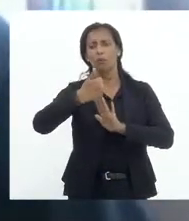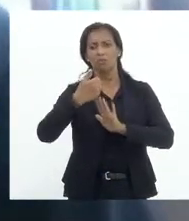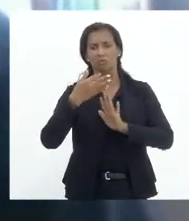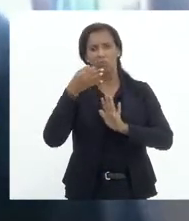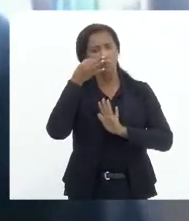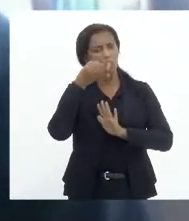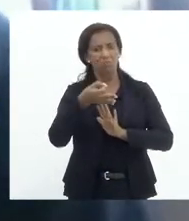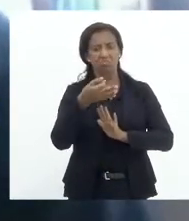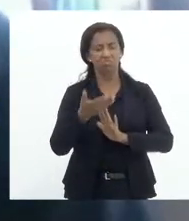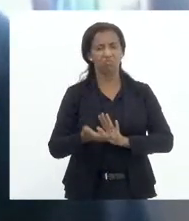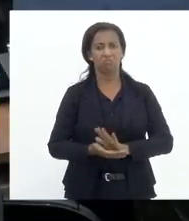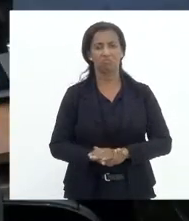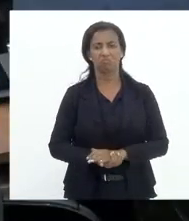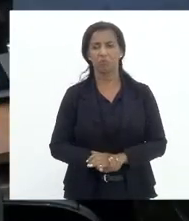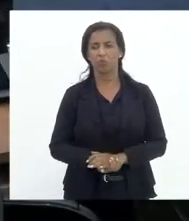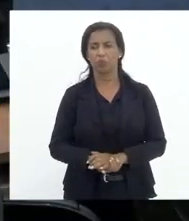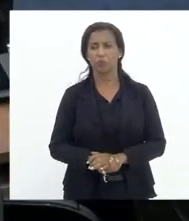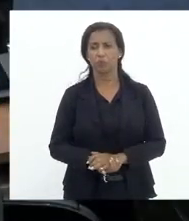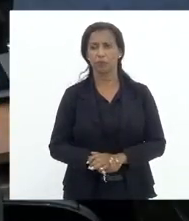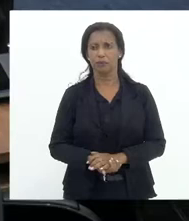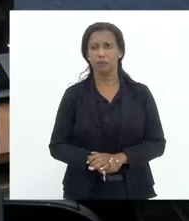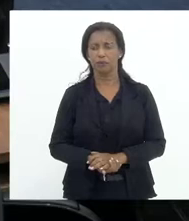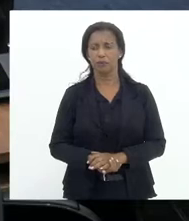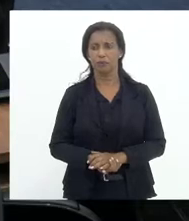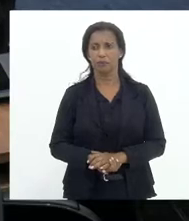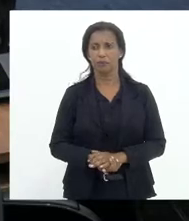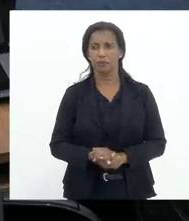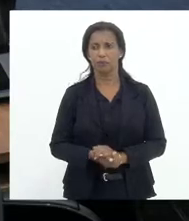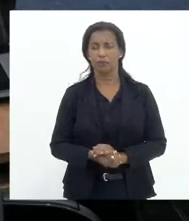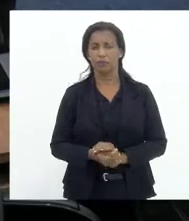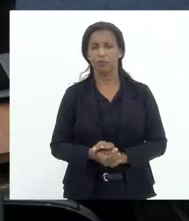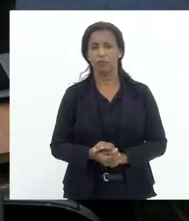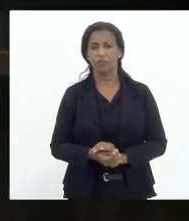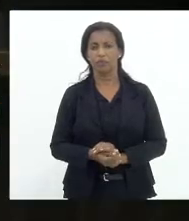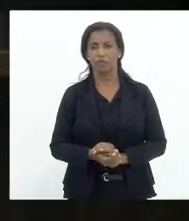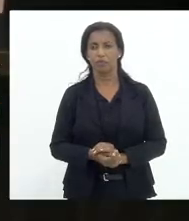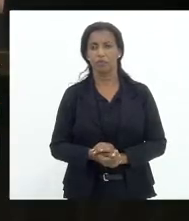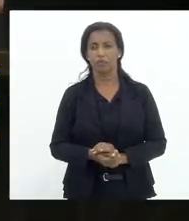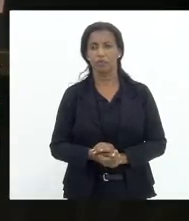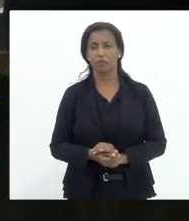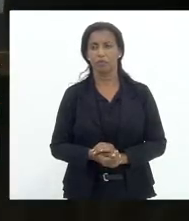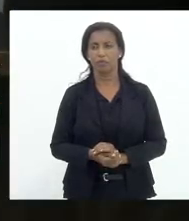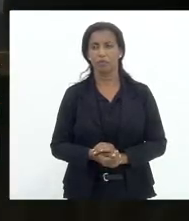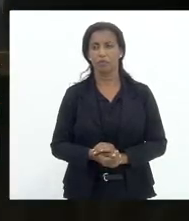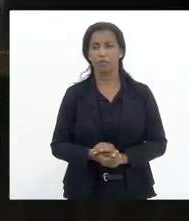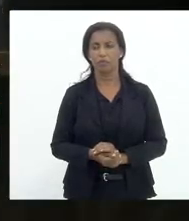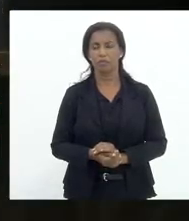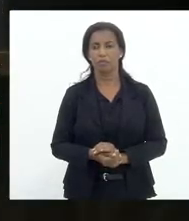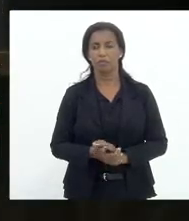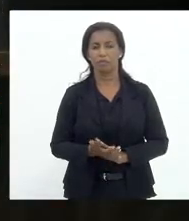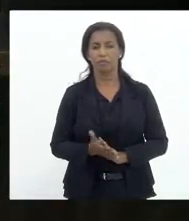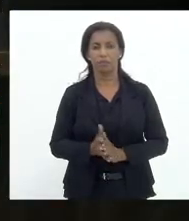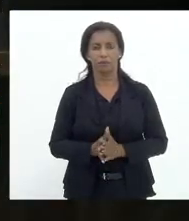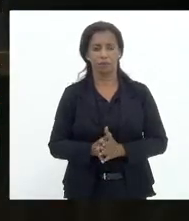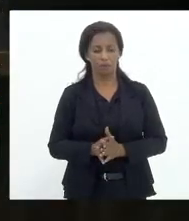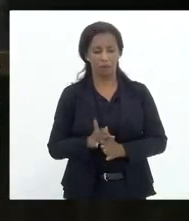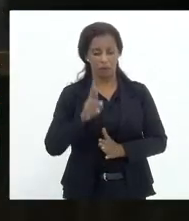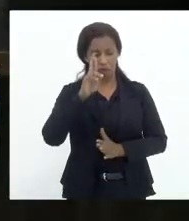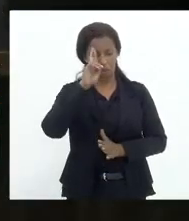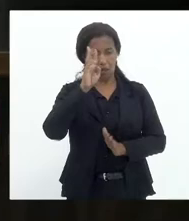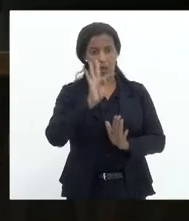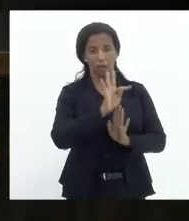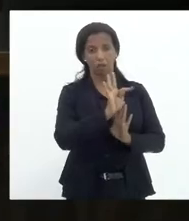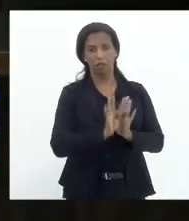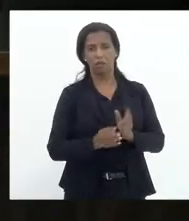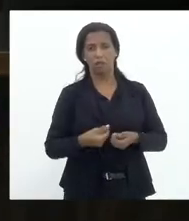que eu não prestei atenção Oi ok a vossa excelência eu escrevi o